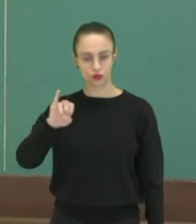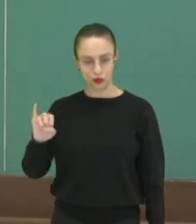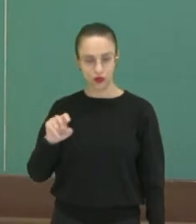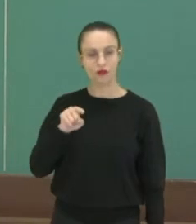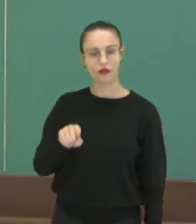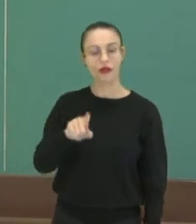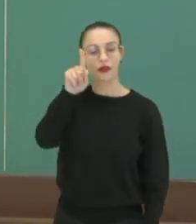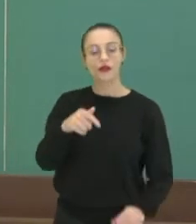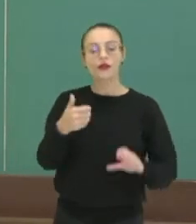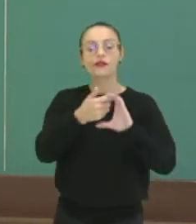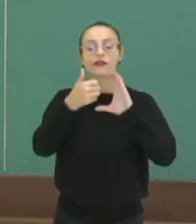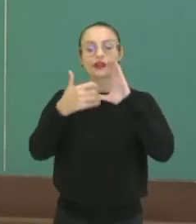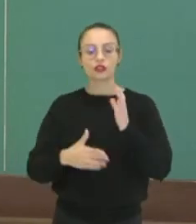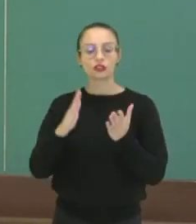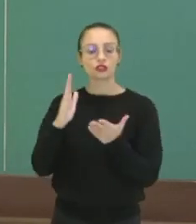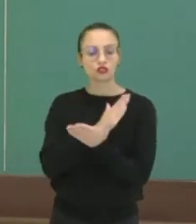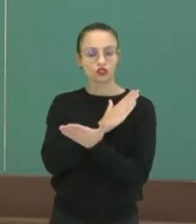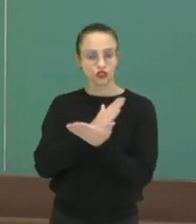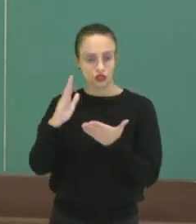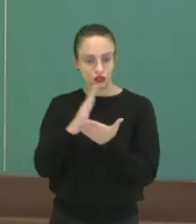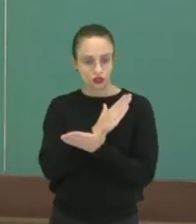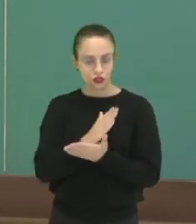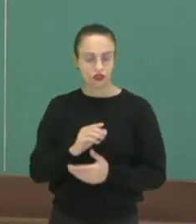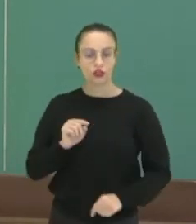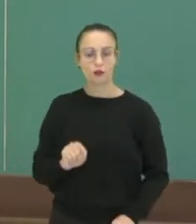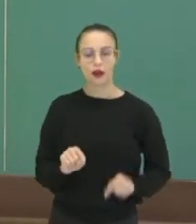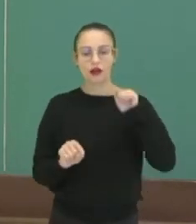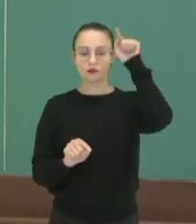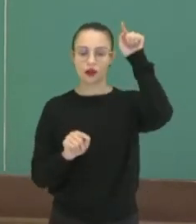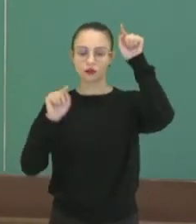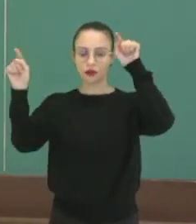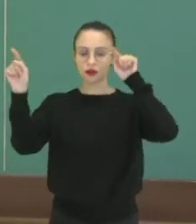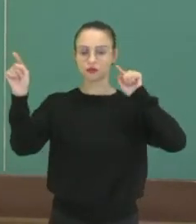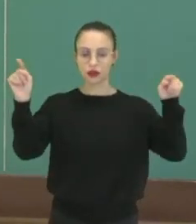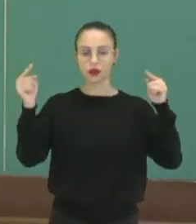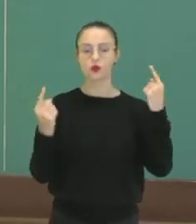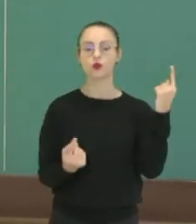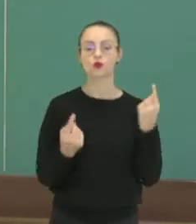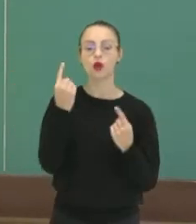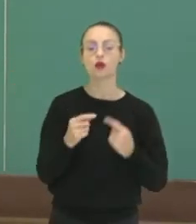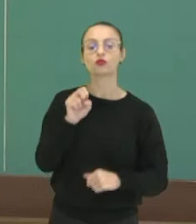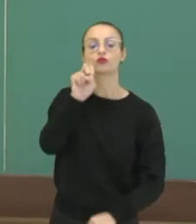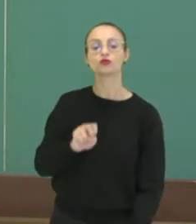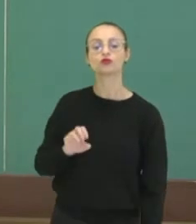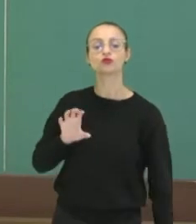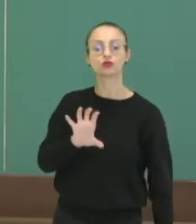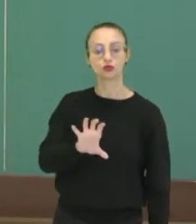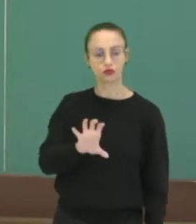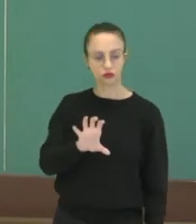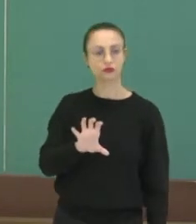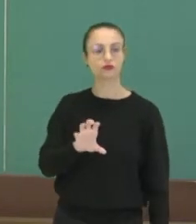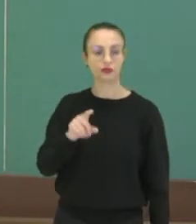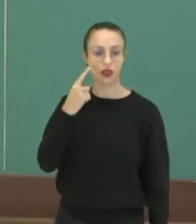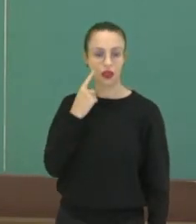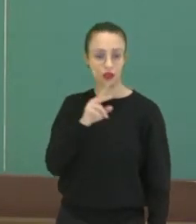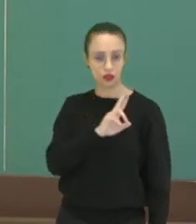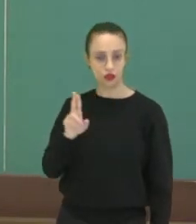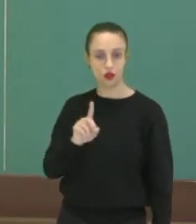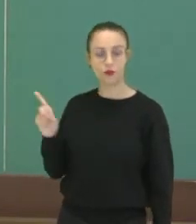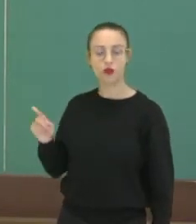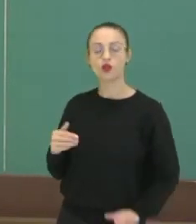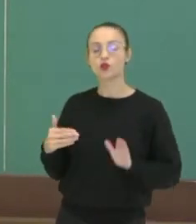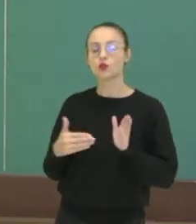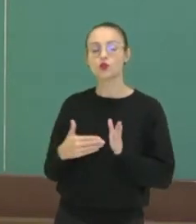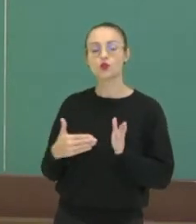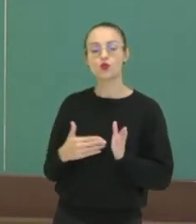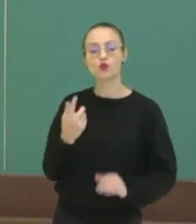dessa divisão ali dos pontos extremos do Brasil. Qual deles está na região sul? É o Arroio Chuí, que é o último